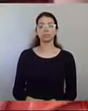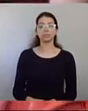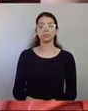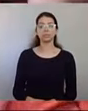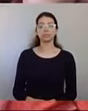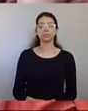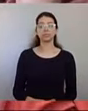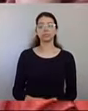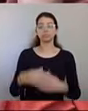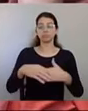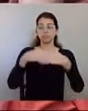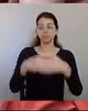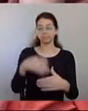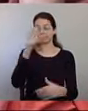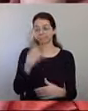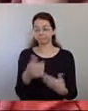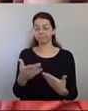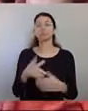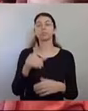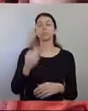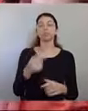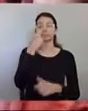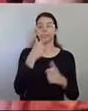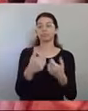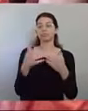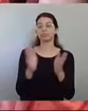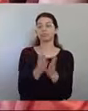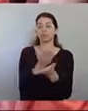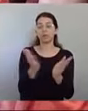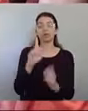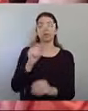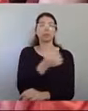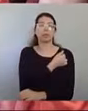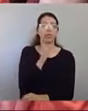Cumprimento a si, na sua pessoa, cumprimento todos os presentes e o público que nos assiste aqui em casa.